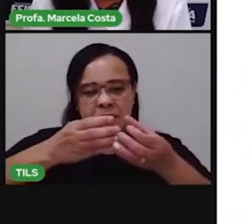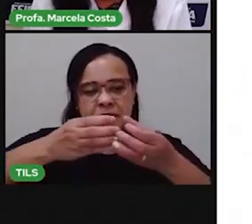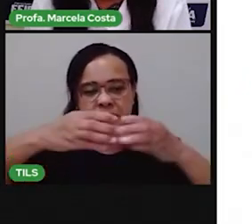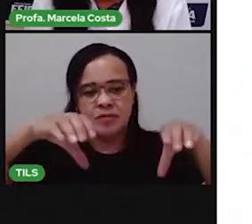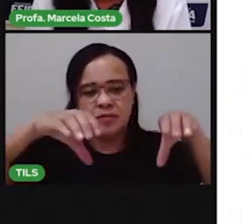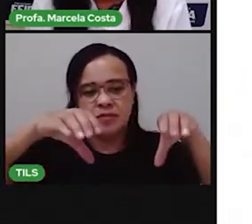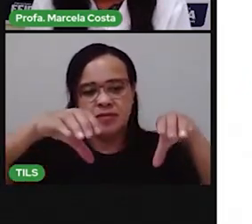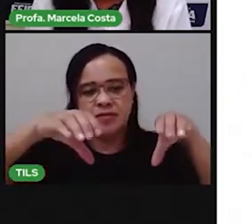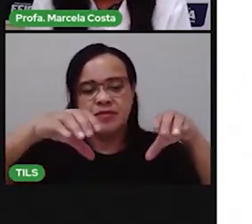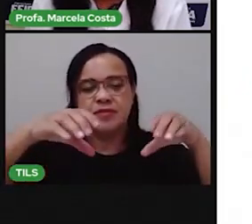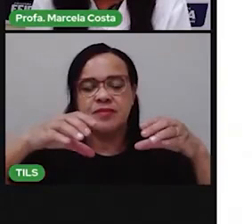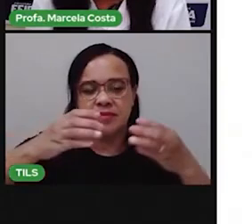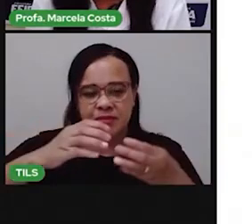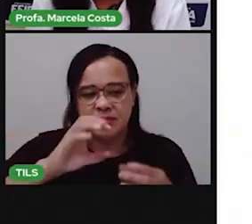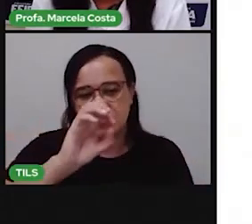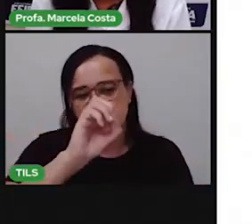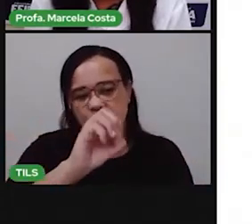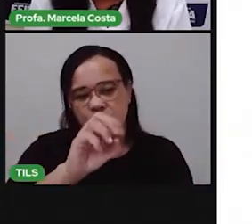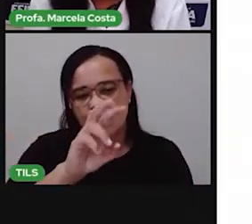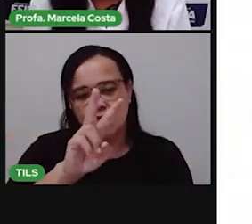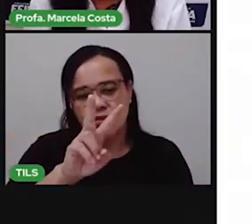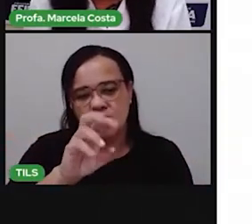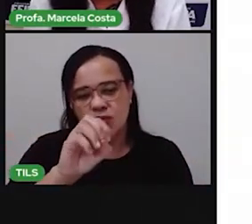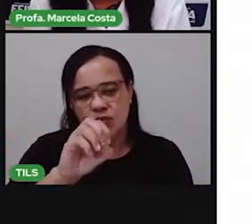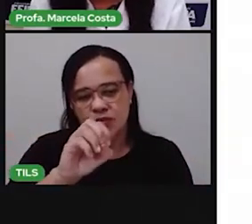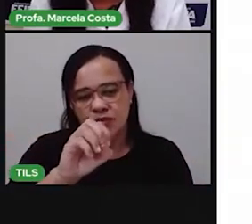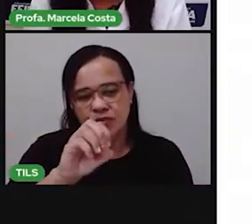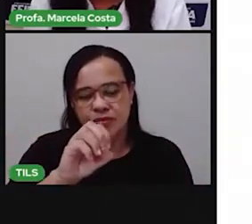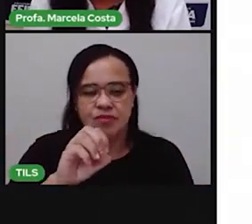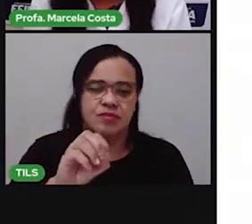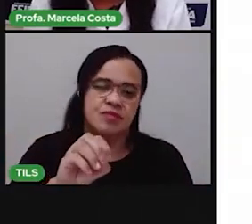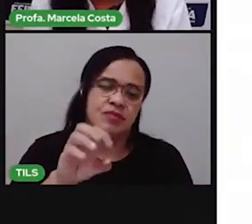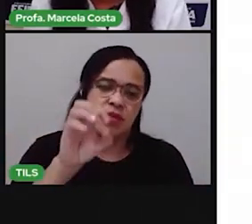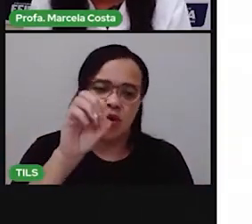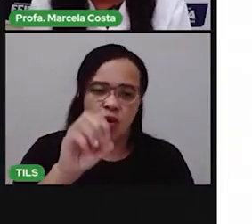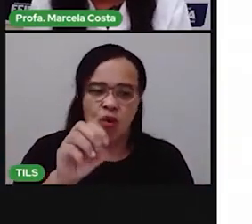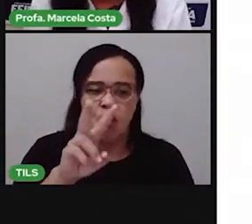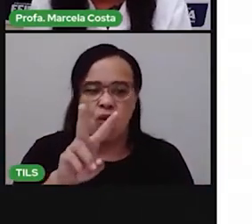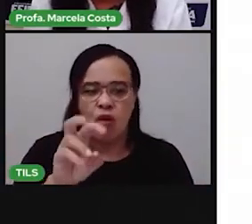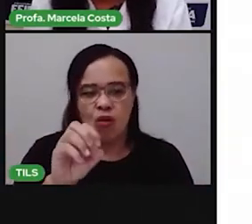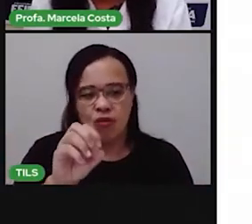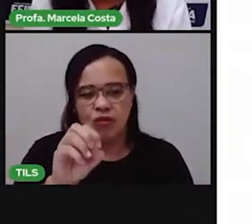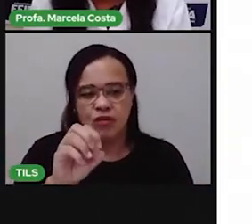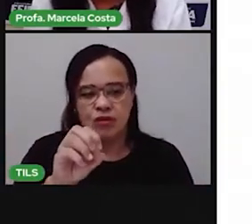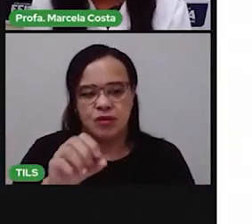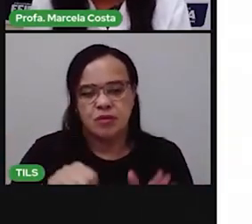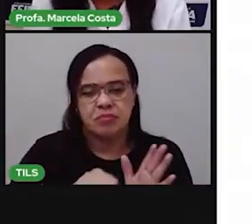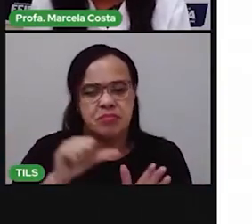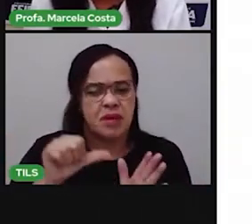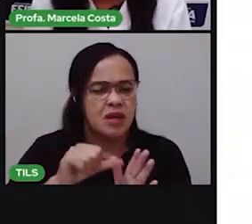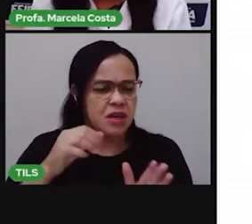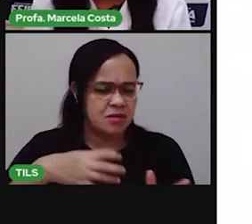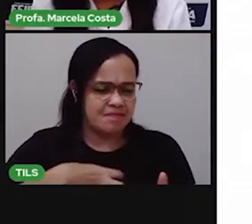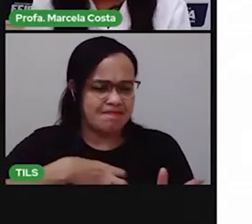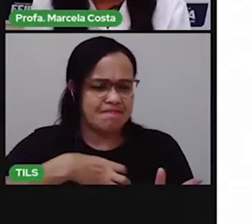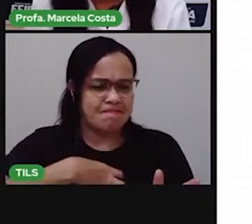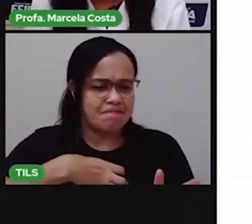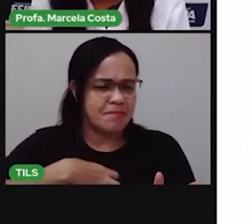Ovo. Ovo. Quando você fala a palavra ovo, qual é o primeiro som que você